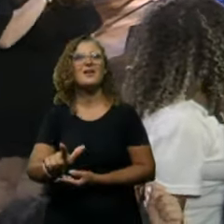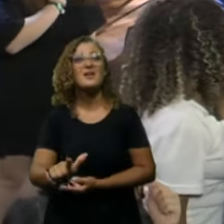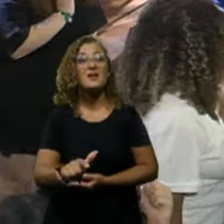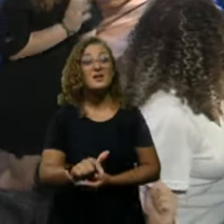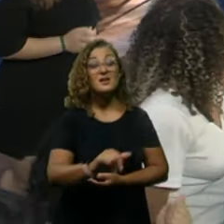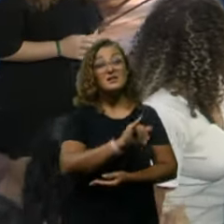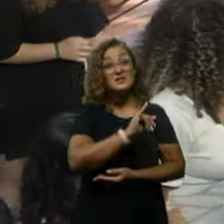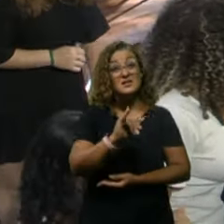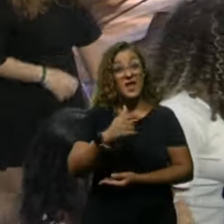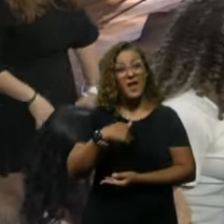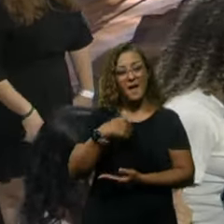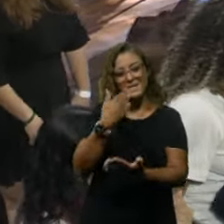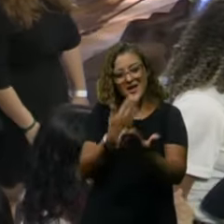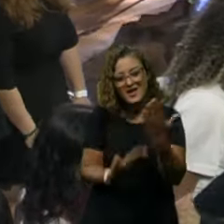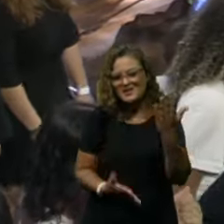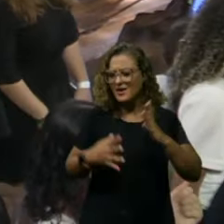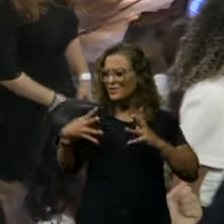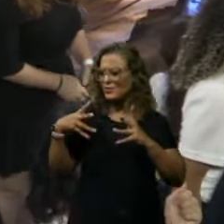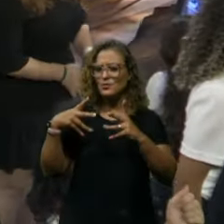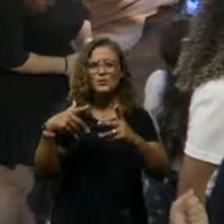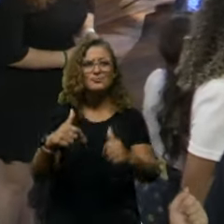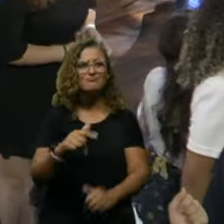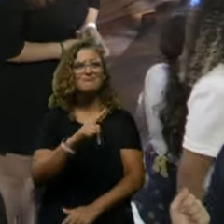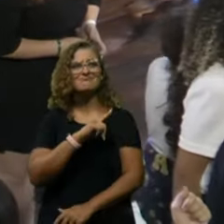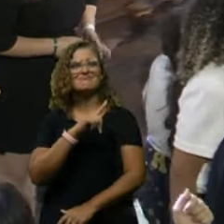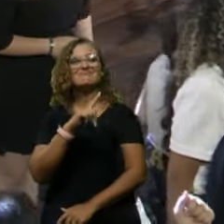seu negócio esteja